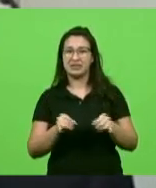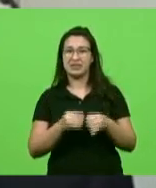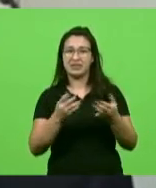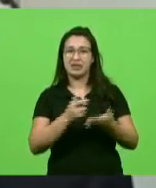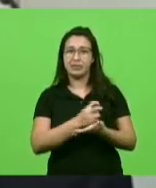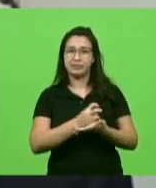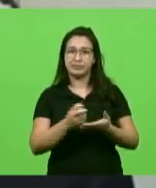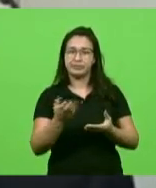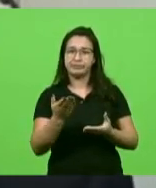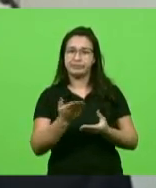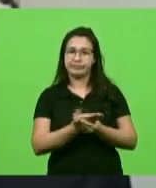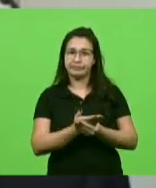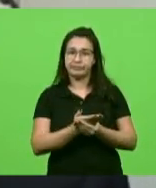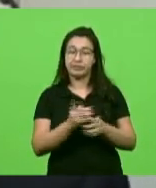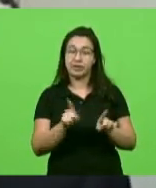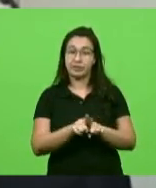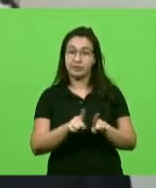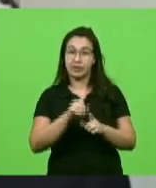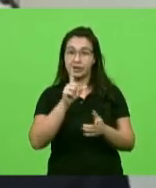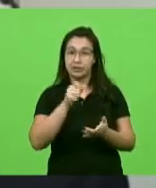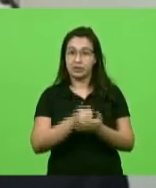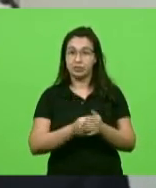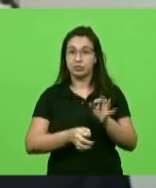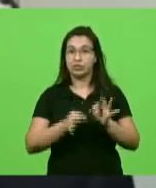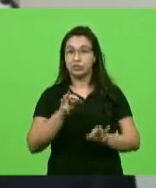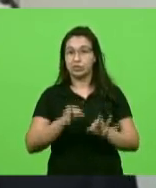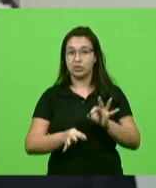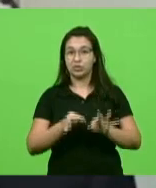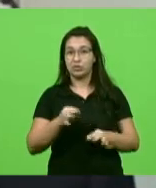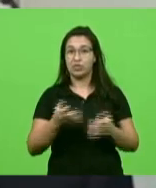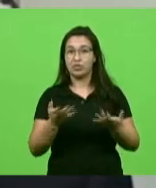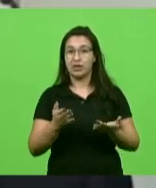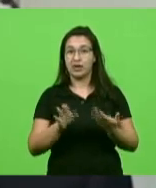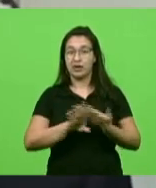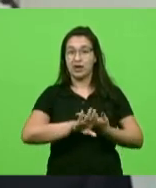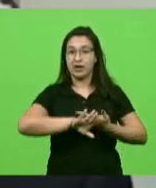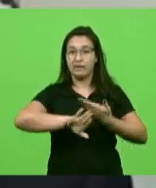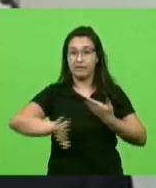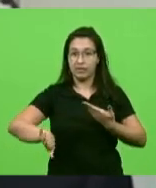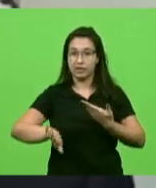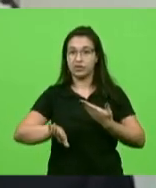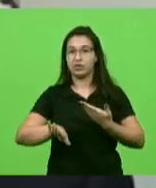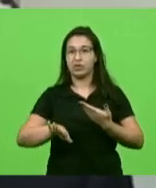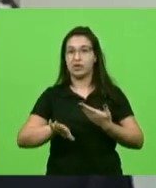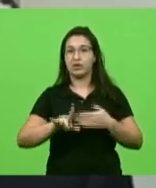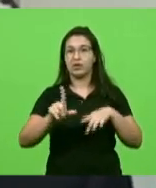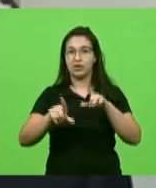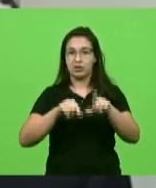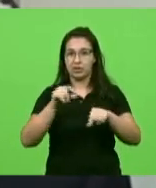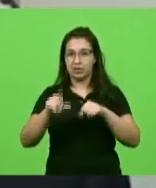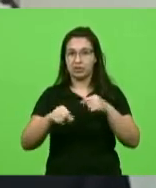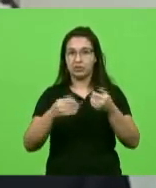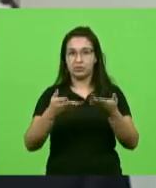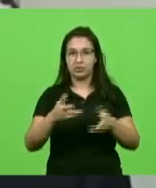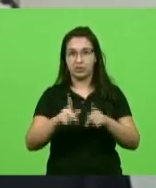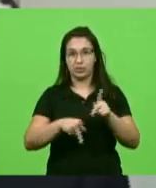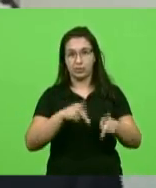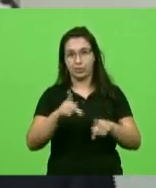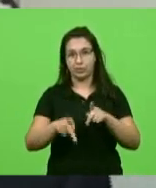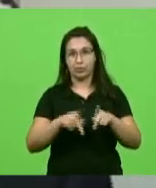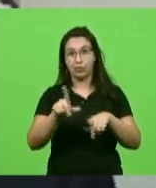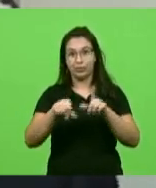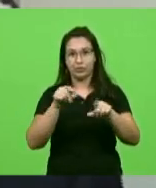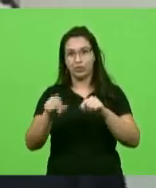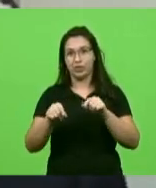Assim como as decisões judiciais que cassam mandato os afastamentos indiretos realizados pela casa do povo